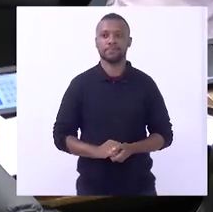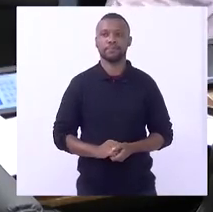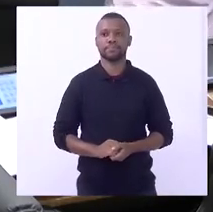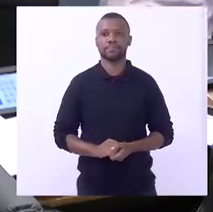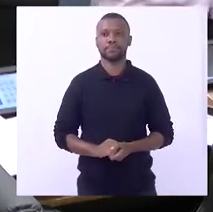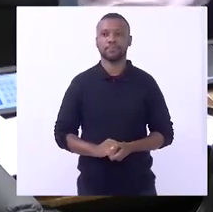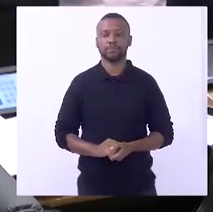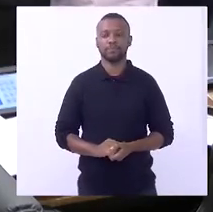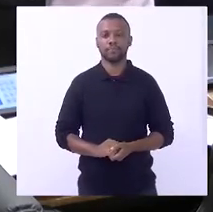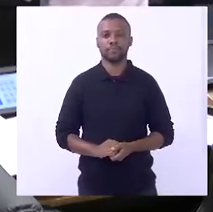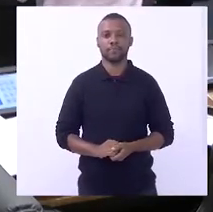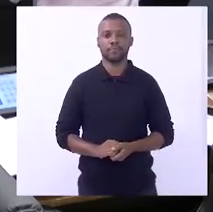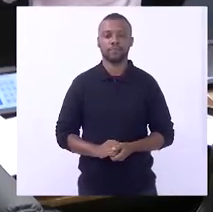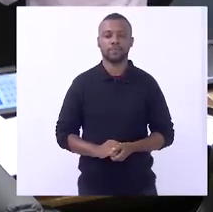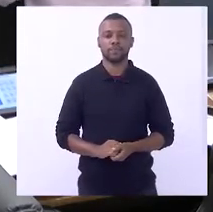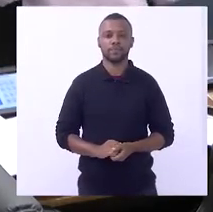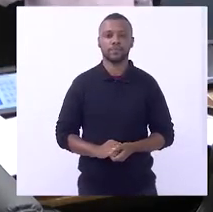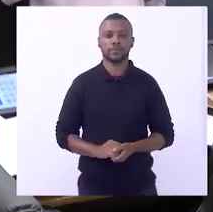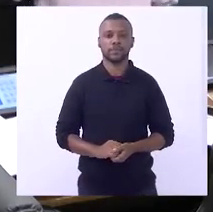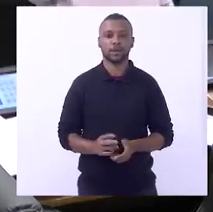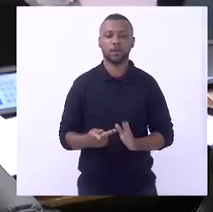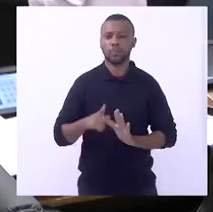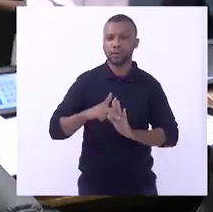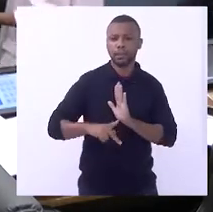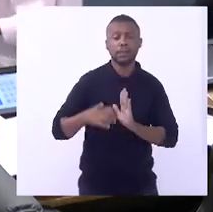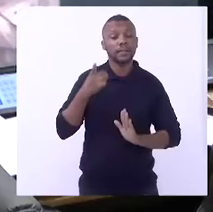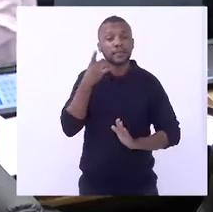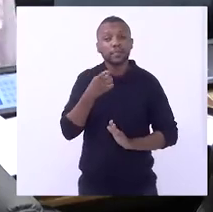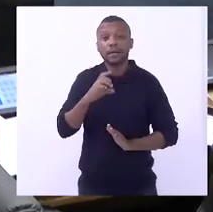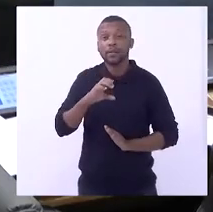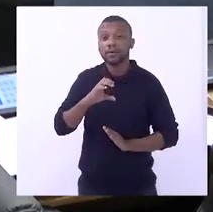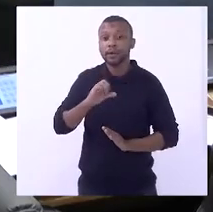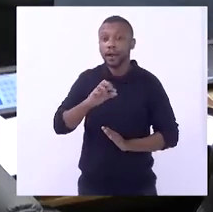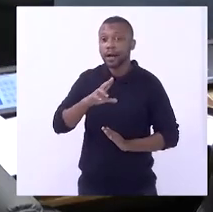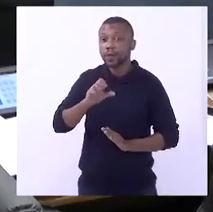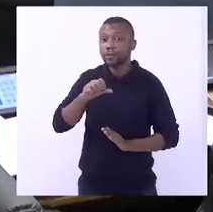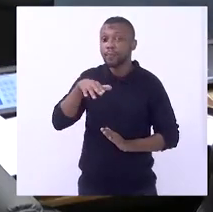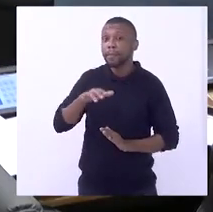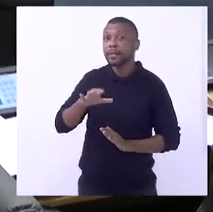Esse é o projeto do deputado Carlos Mink.